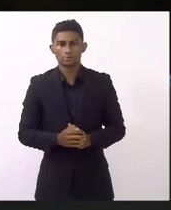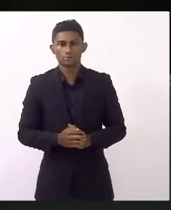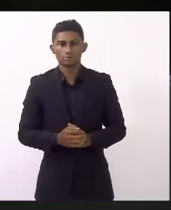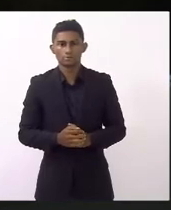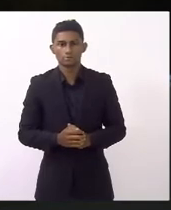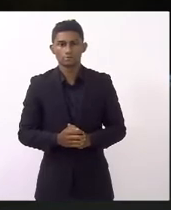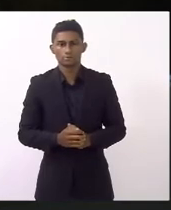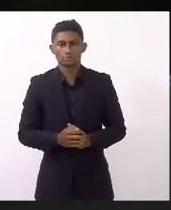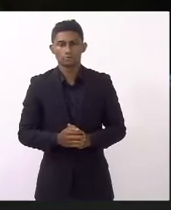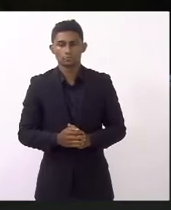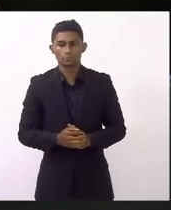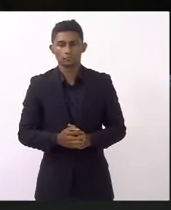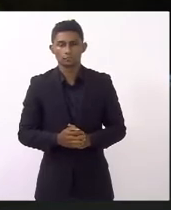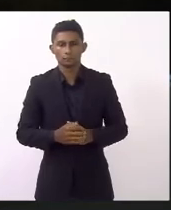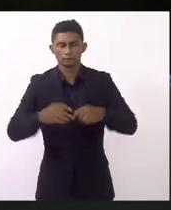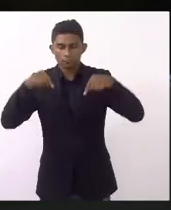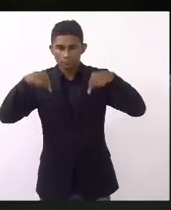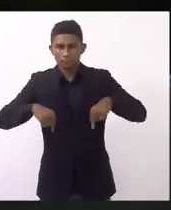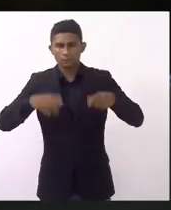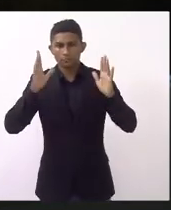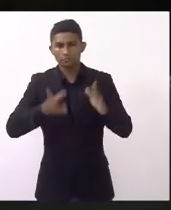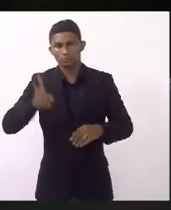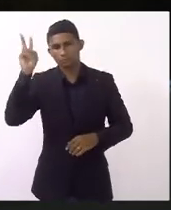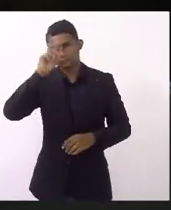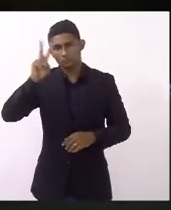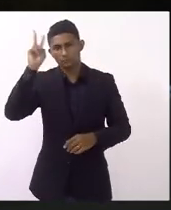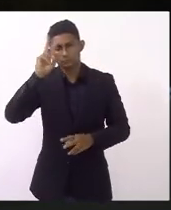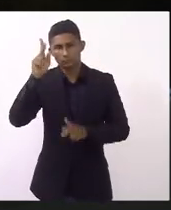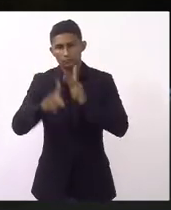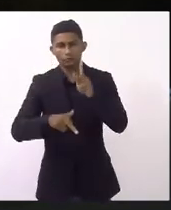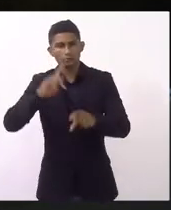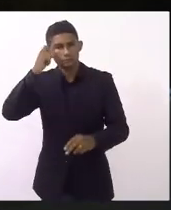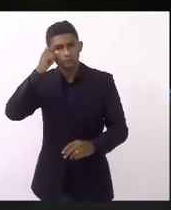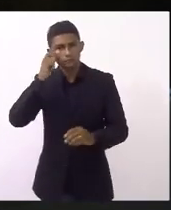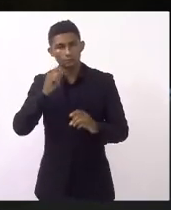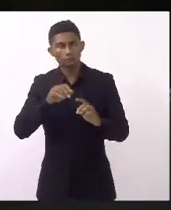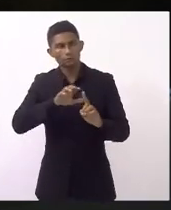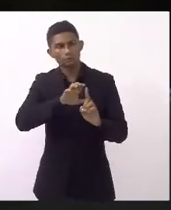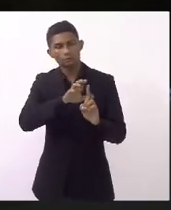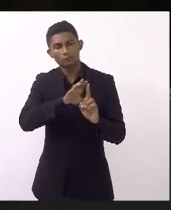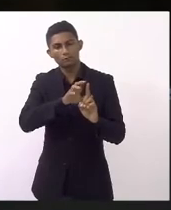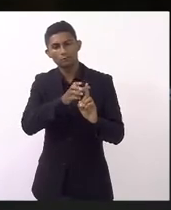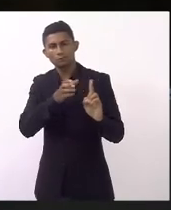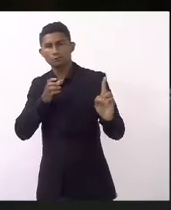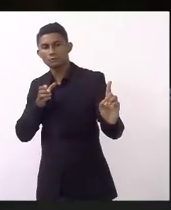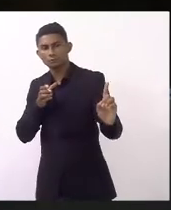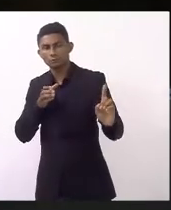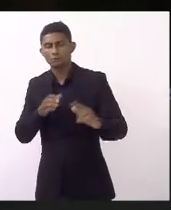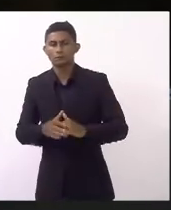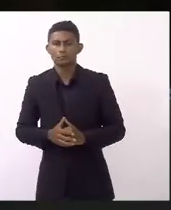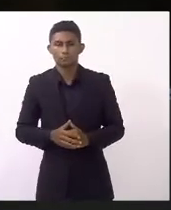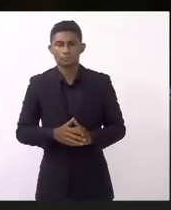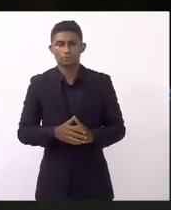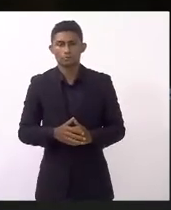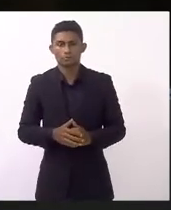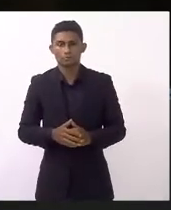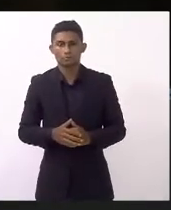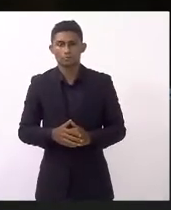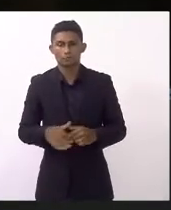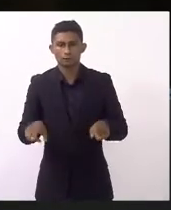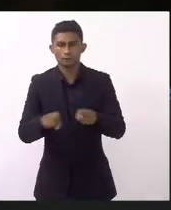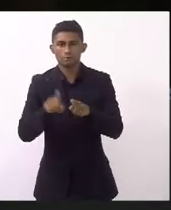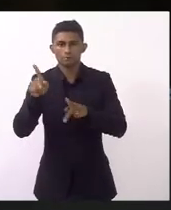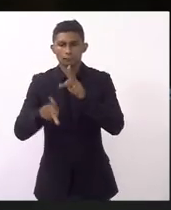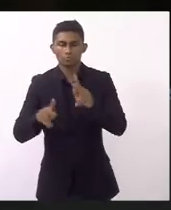O que é essa casa que historicamente foi negado ao povo Preto historicamente foi negado ao